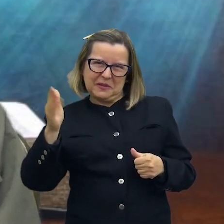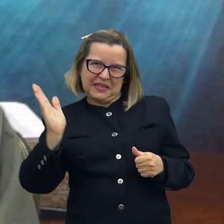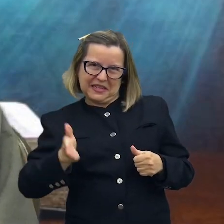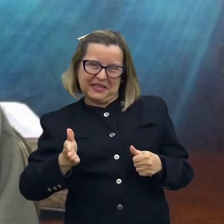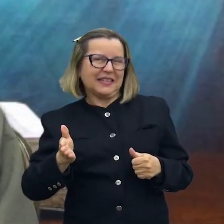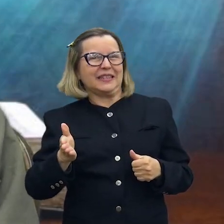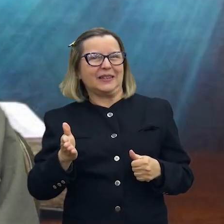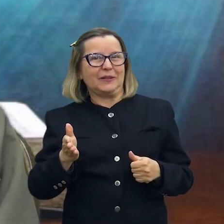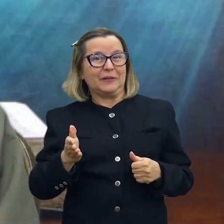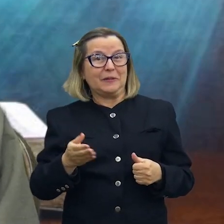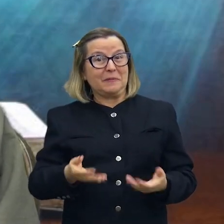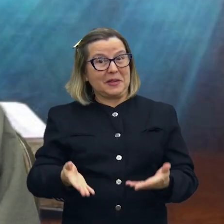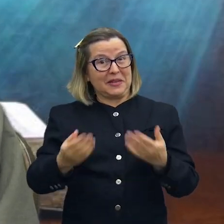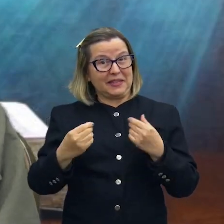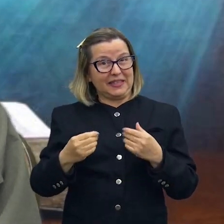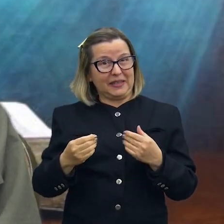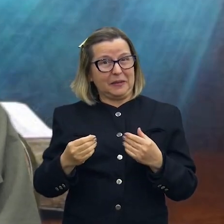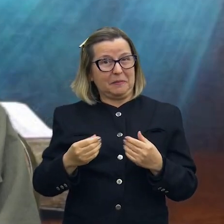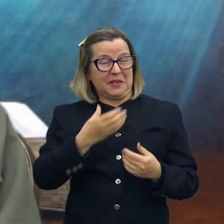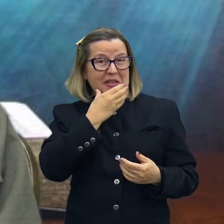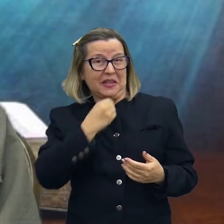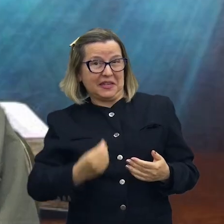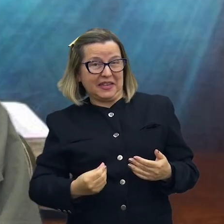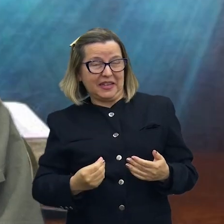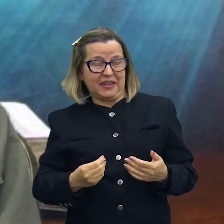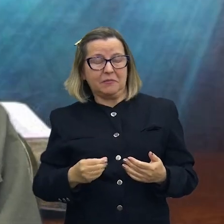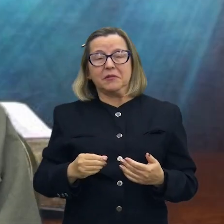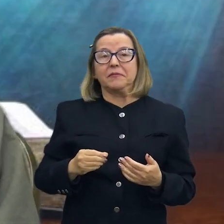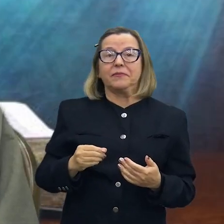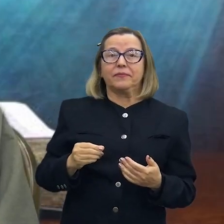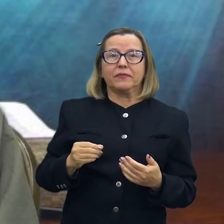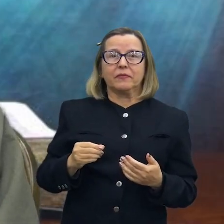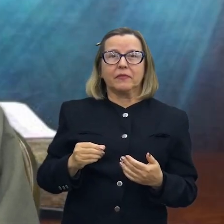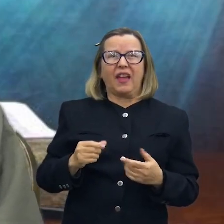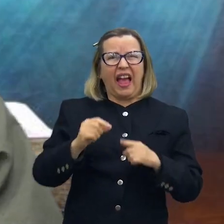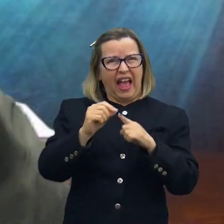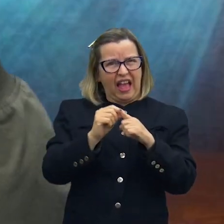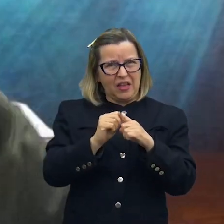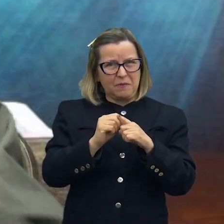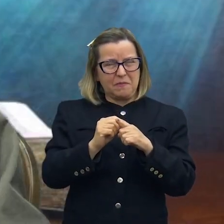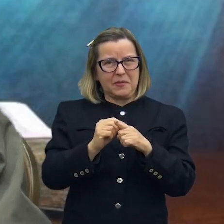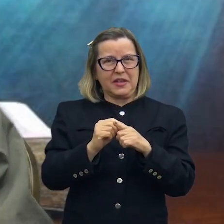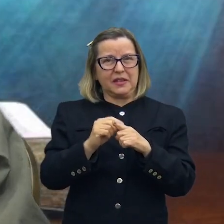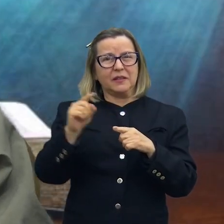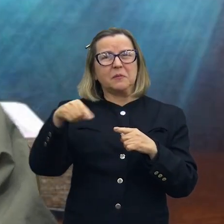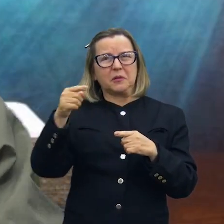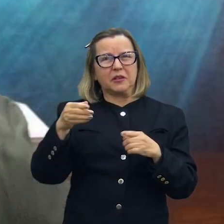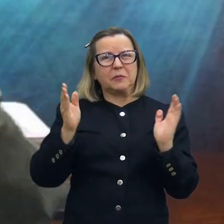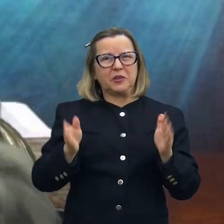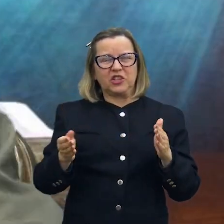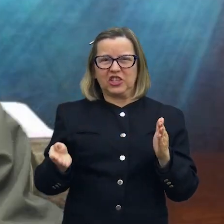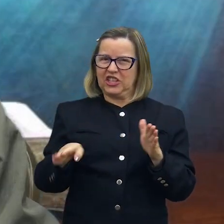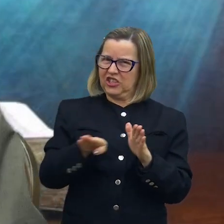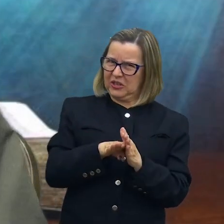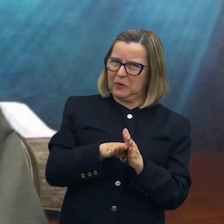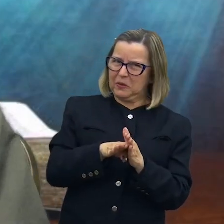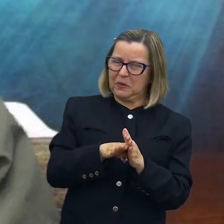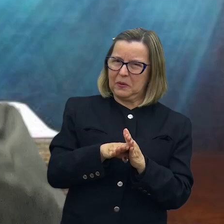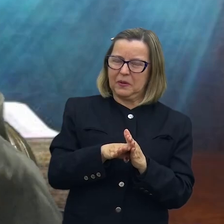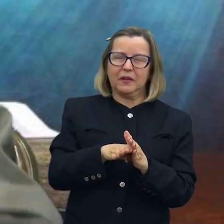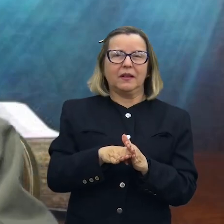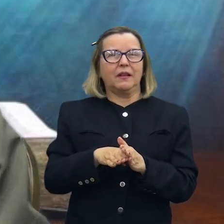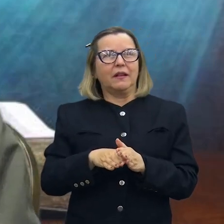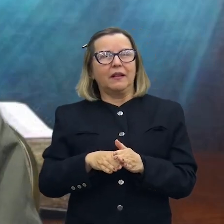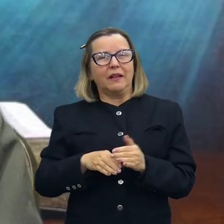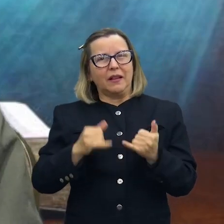ia acontecer na sua vida. E aí? O mês que vem já chegou? O mês que vem está parecendo o pico da crise, né? O